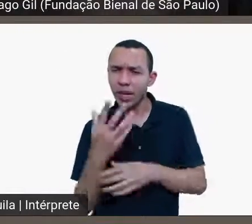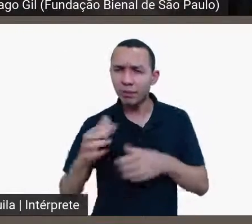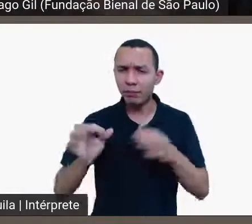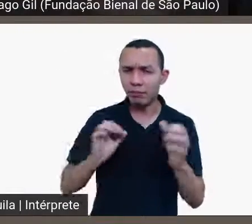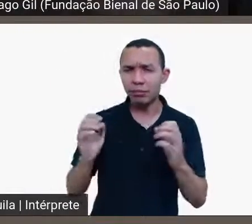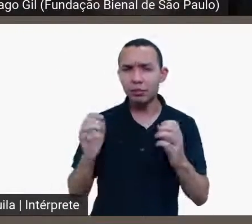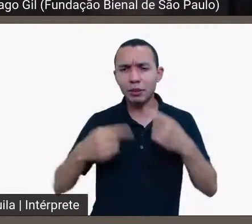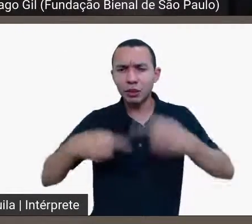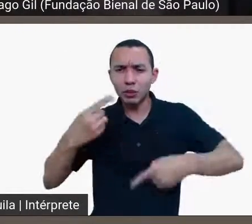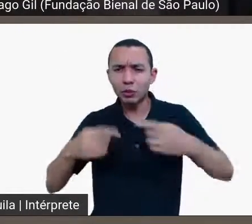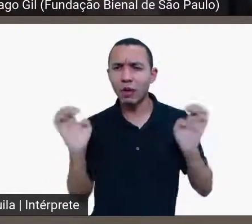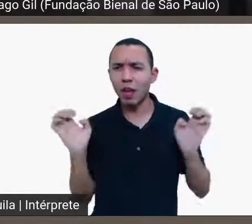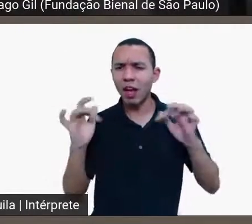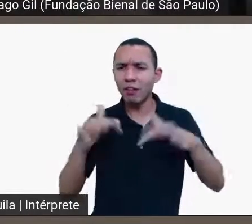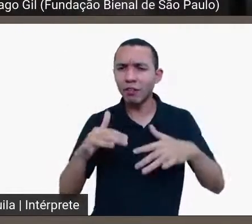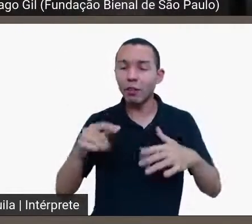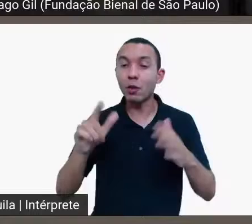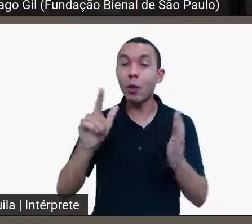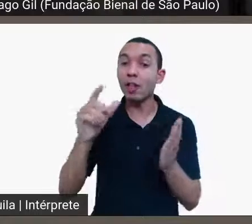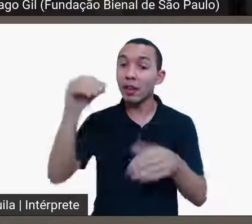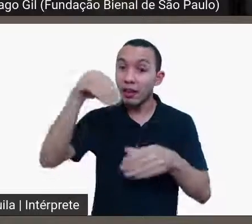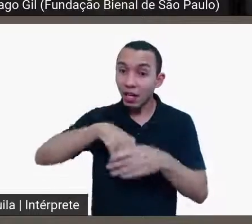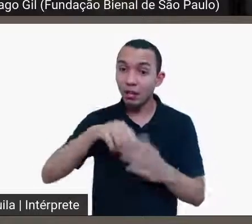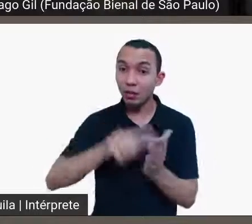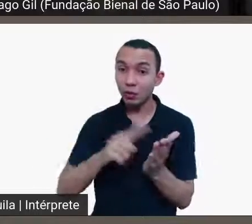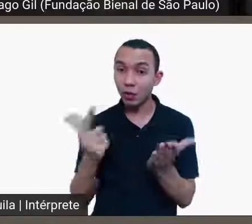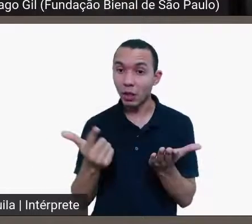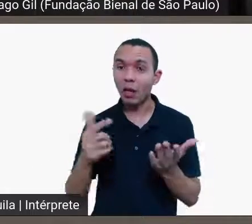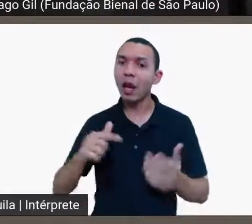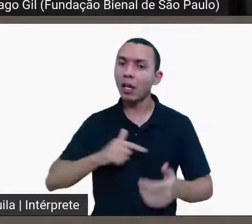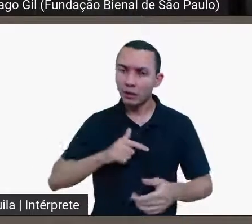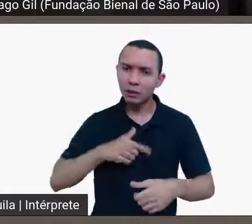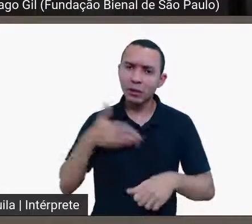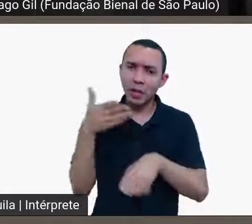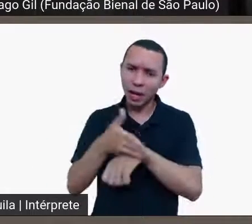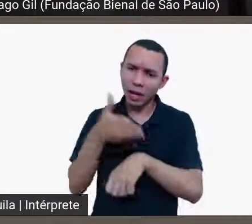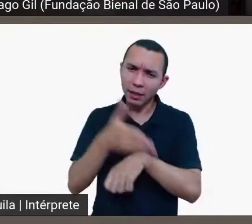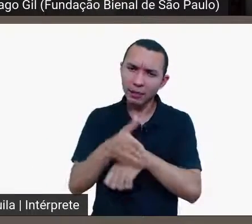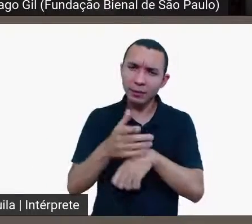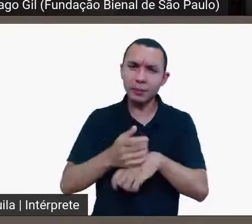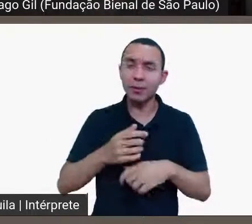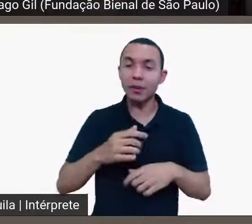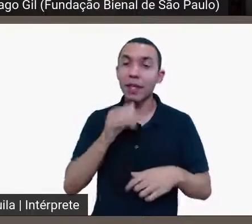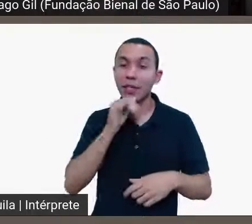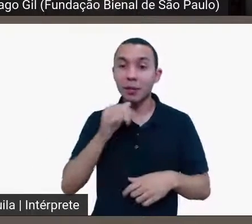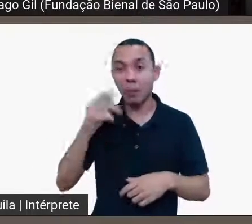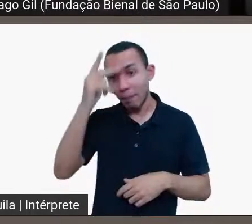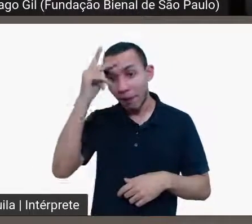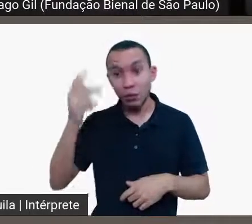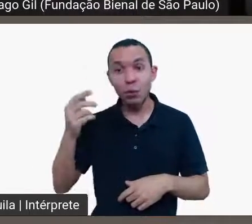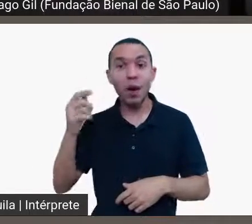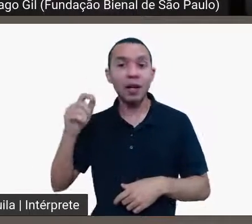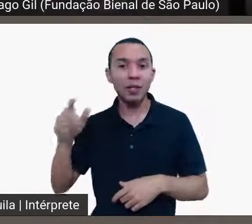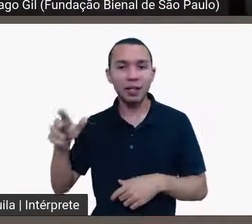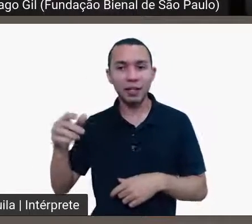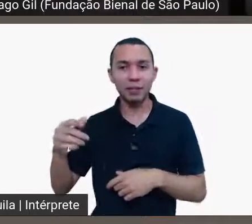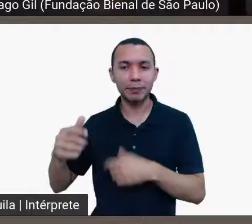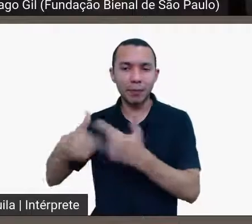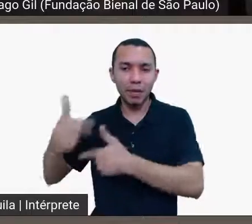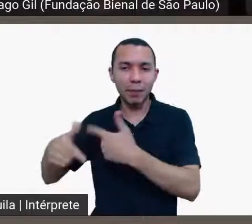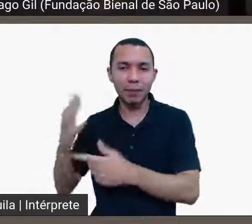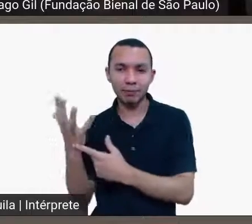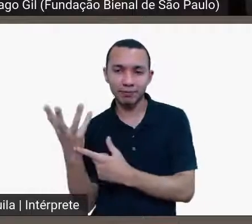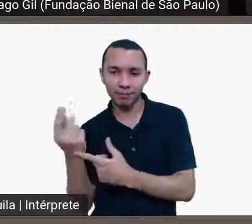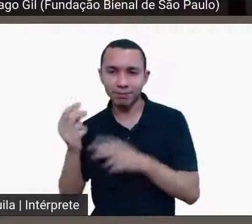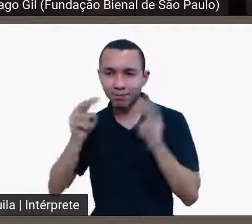pelo jornal. Então, eles tinham acesso, diferente dos artistas visuais, os literatos, eles